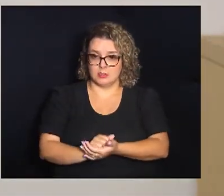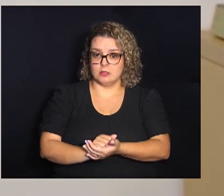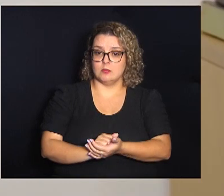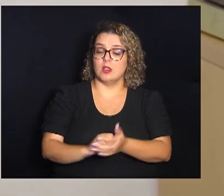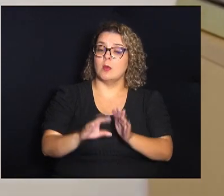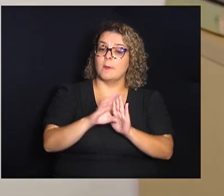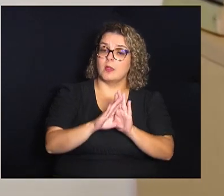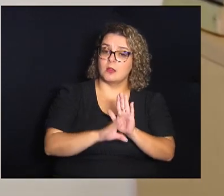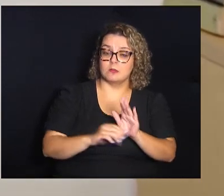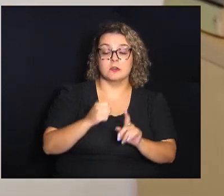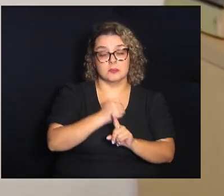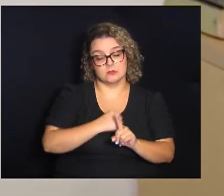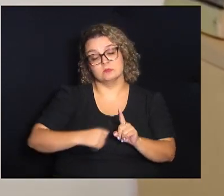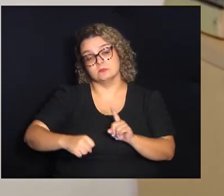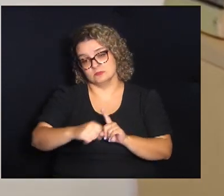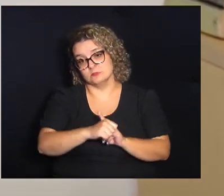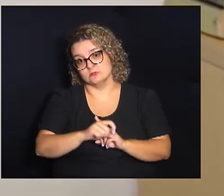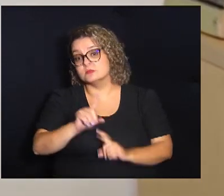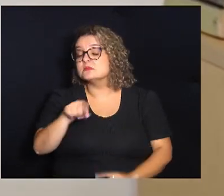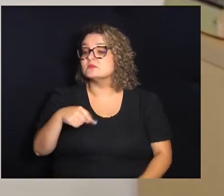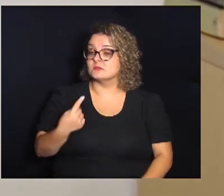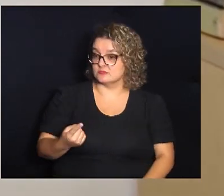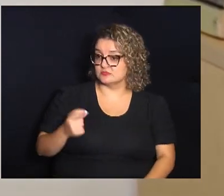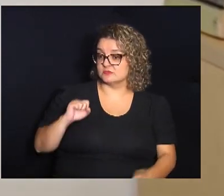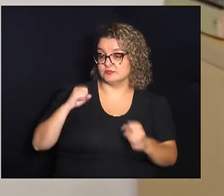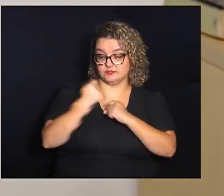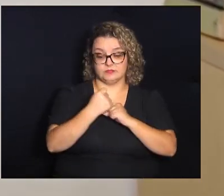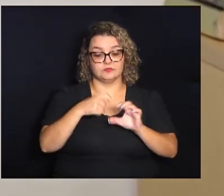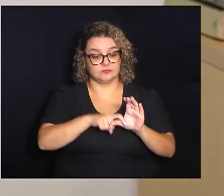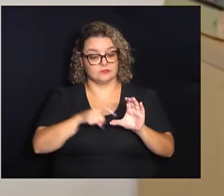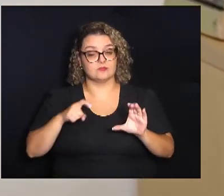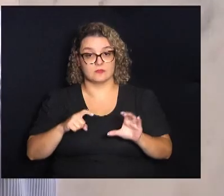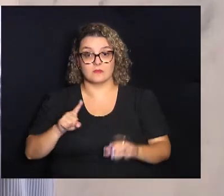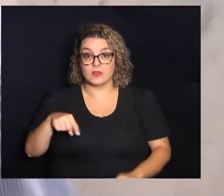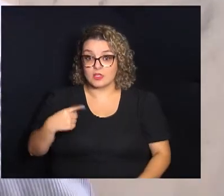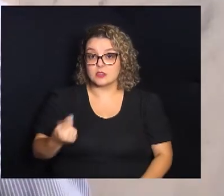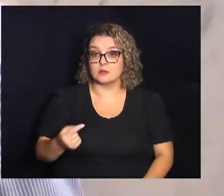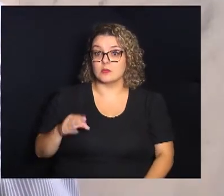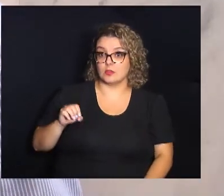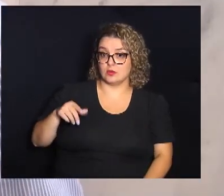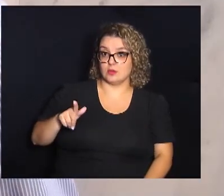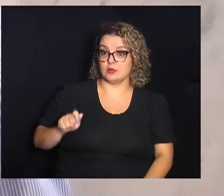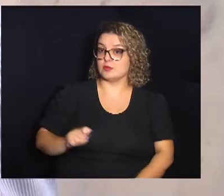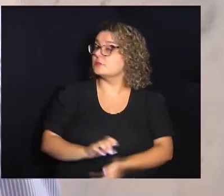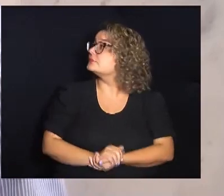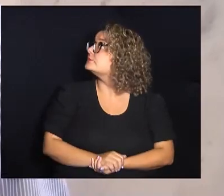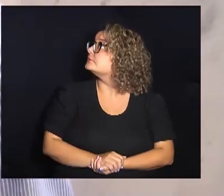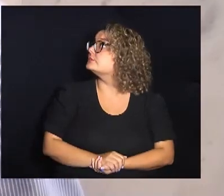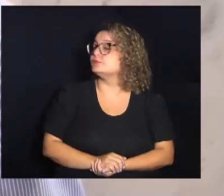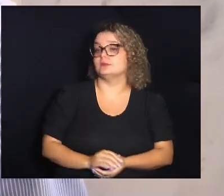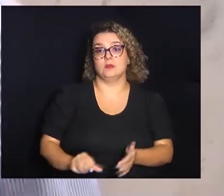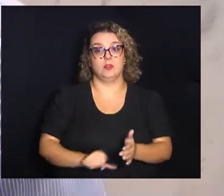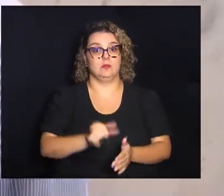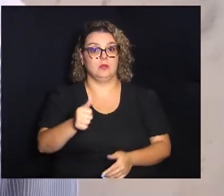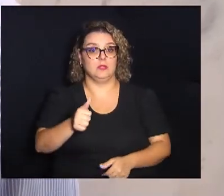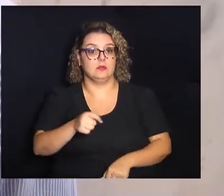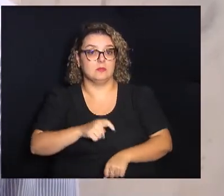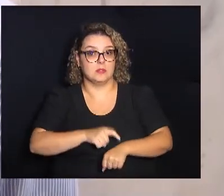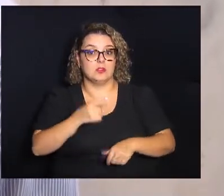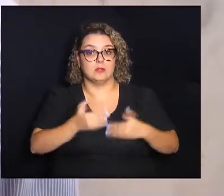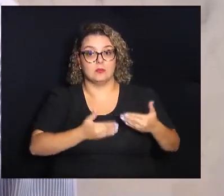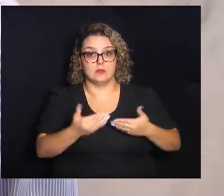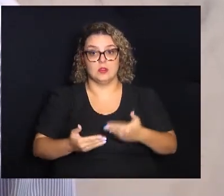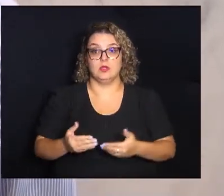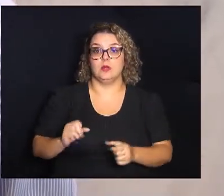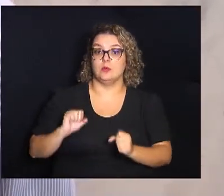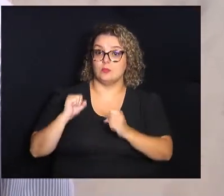programas sociais. Em seguida, os protetores independentes e, na sequência, as ONGs. Olha, primeiro é mais um passo nas políticas de proteção